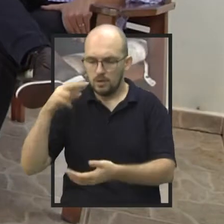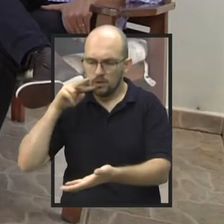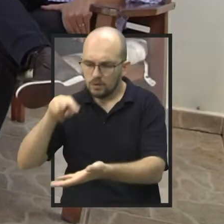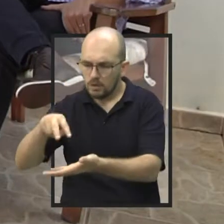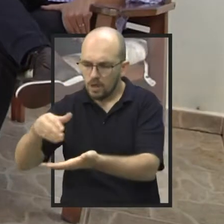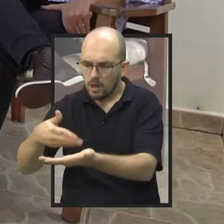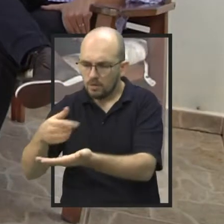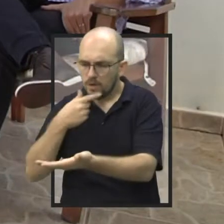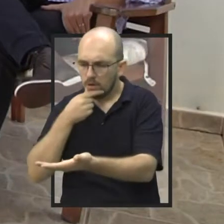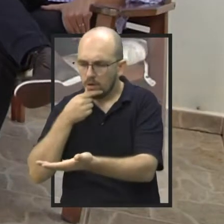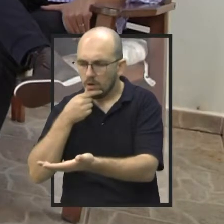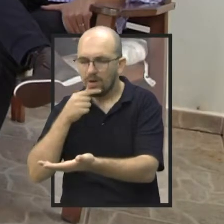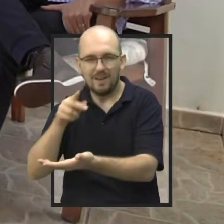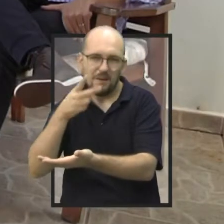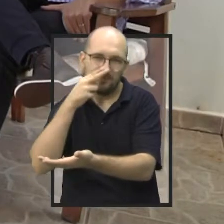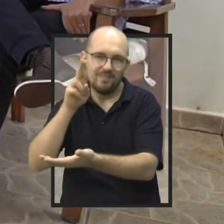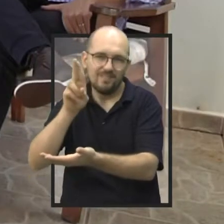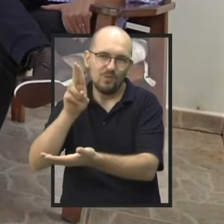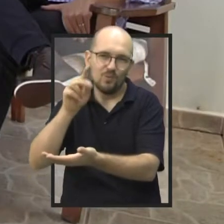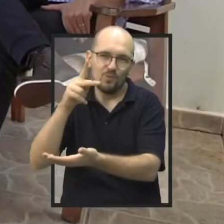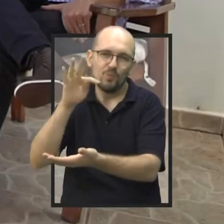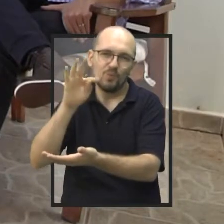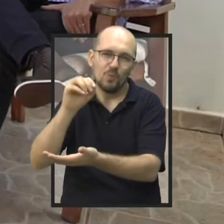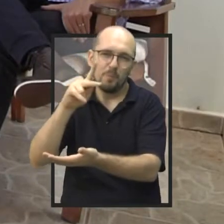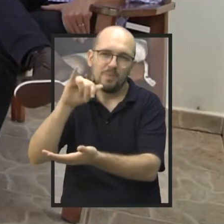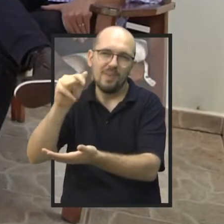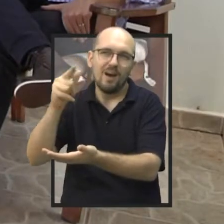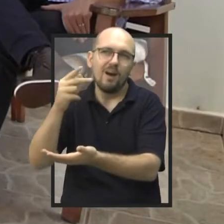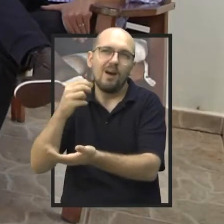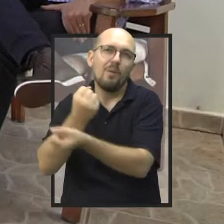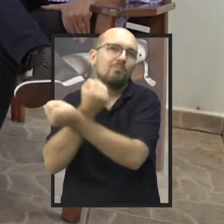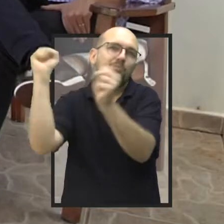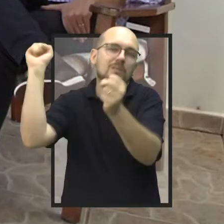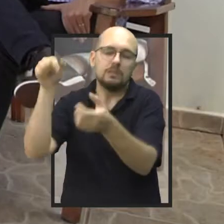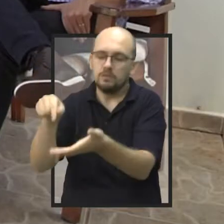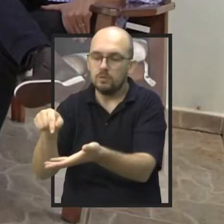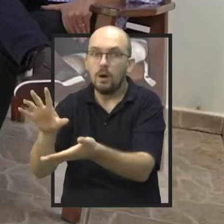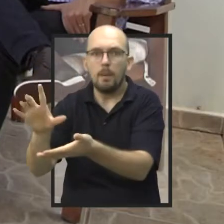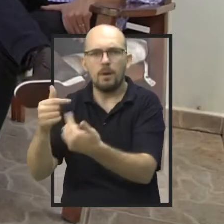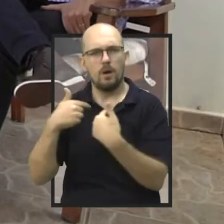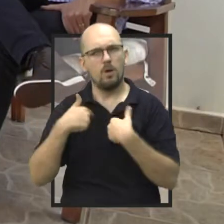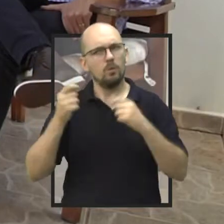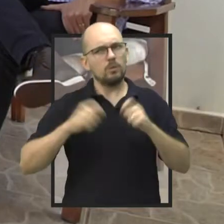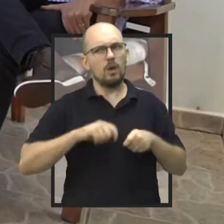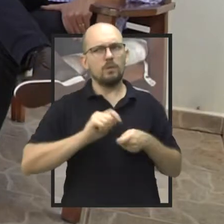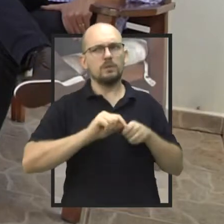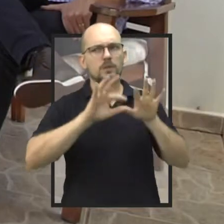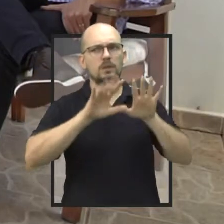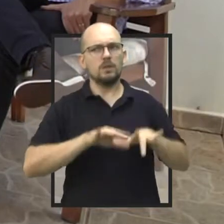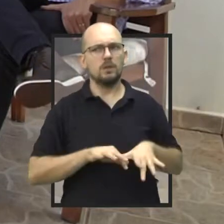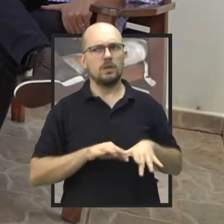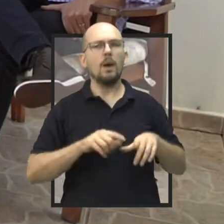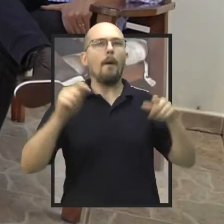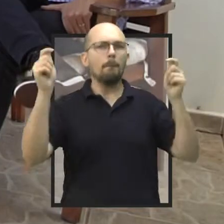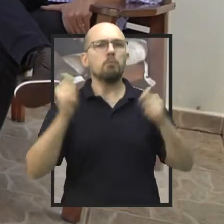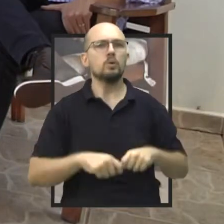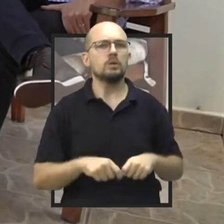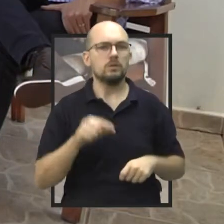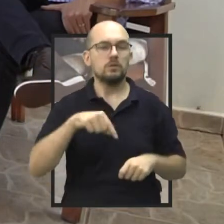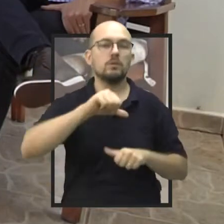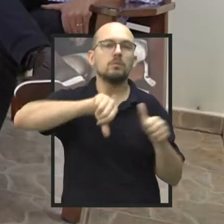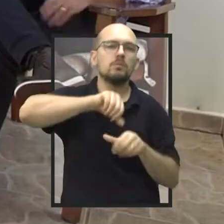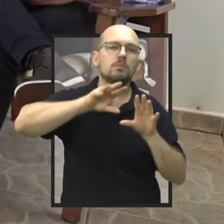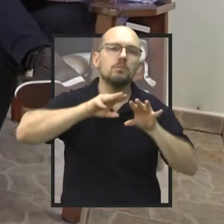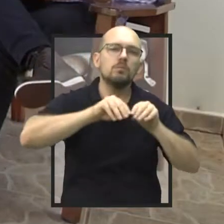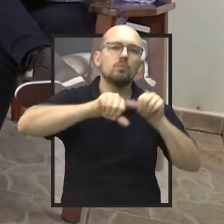a escrever a realidade possível, hoje, para nós brasileiros melhorarmos a